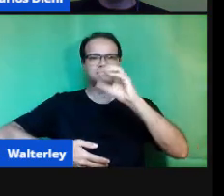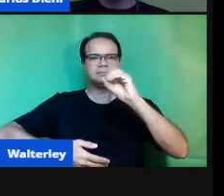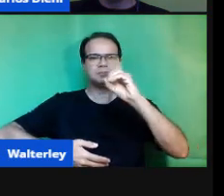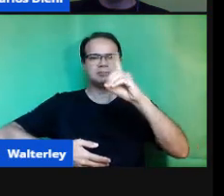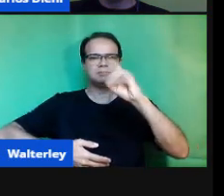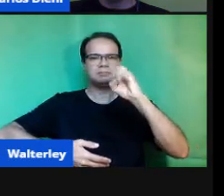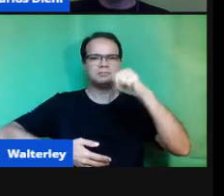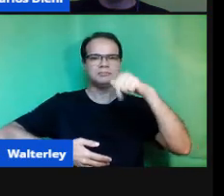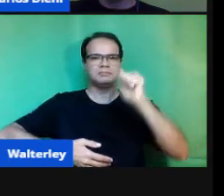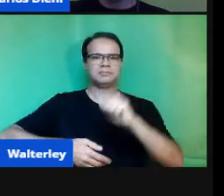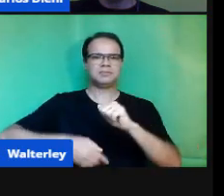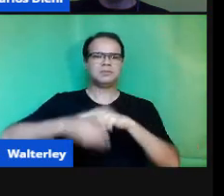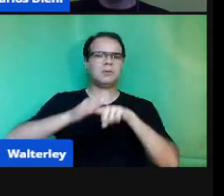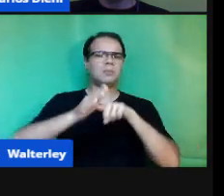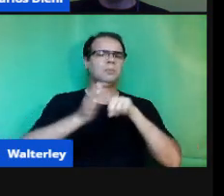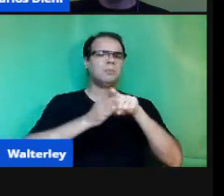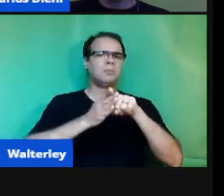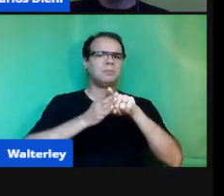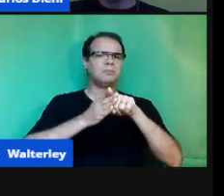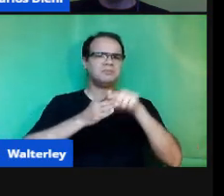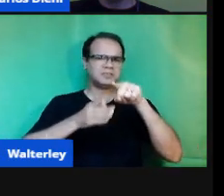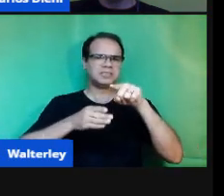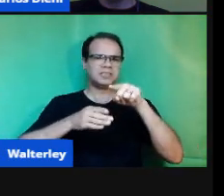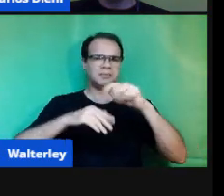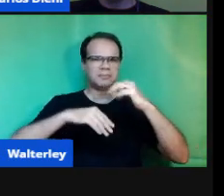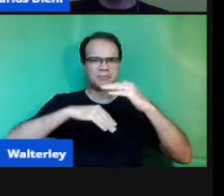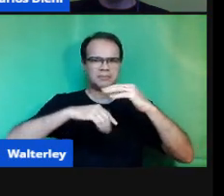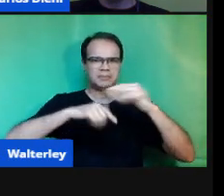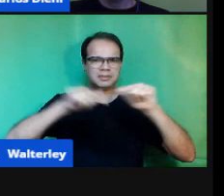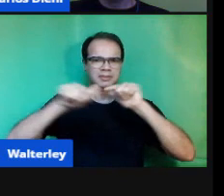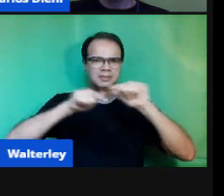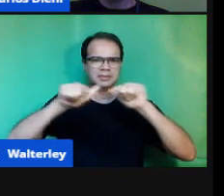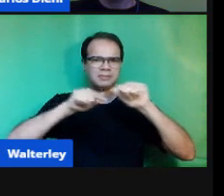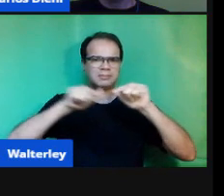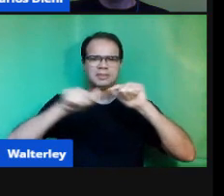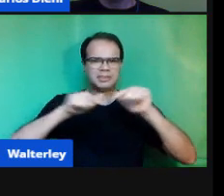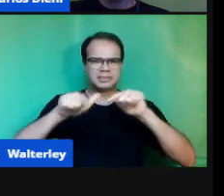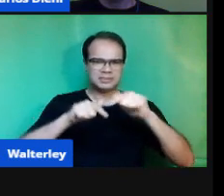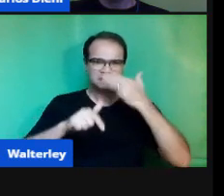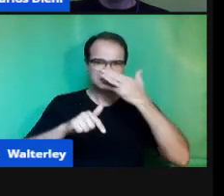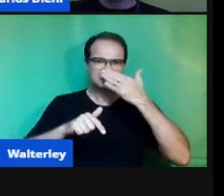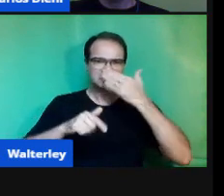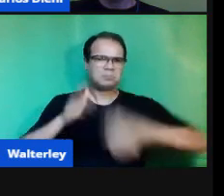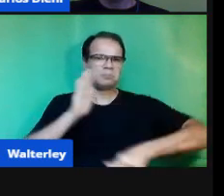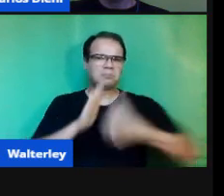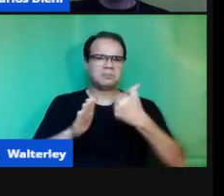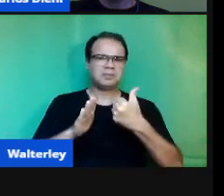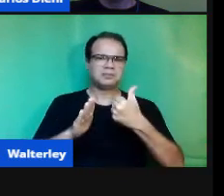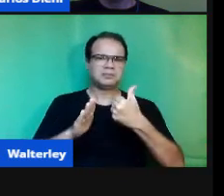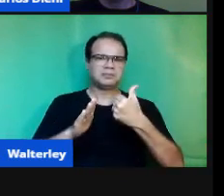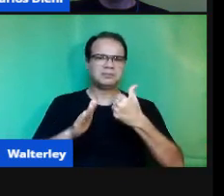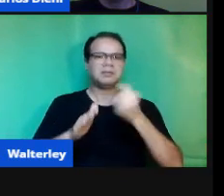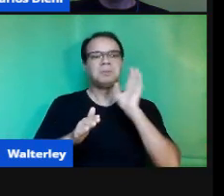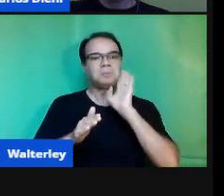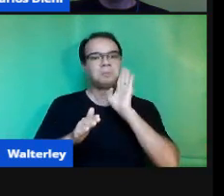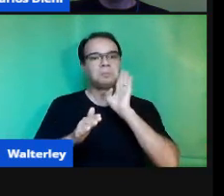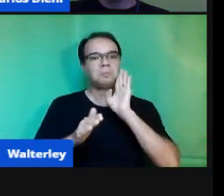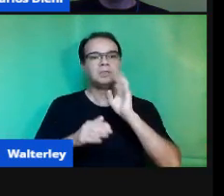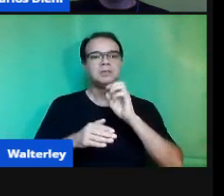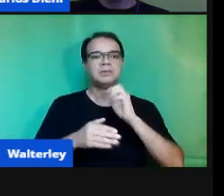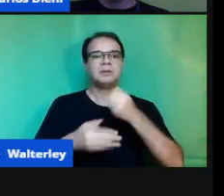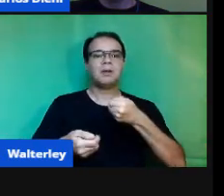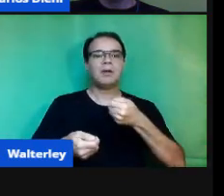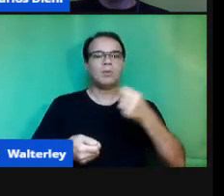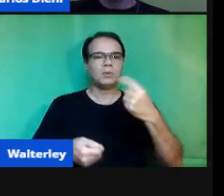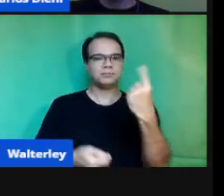Foi muito legal, porque, assim, foi legal, porque quando eu peguei aquele dinheiro, eu fiquei desesperada. Eu nunca tinha pegado aquele dinheiro, era o quê? Foi R$150.